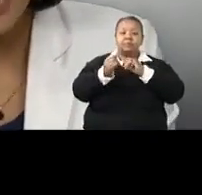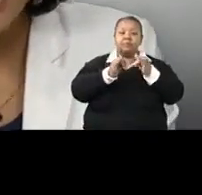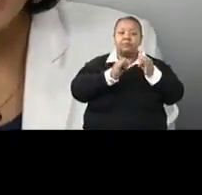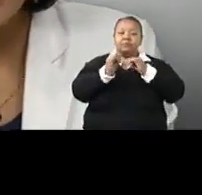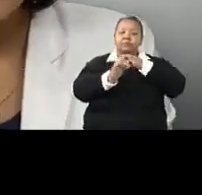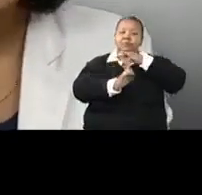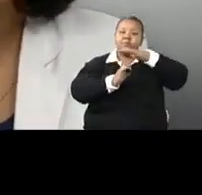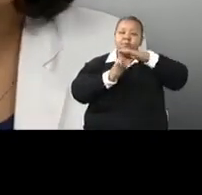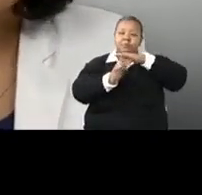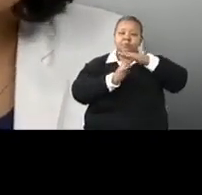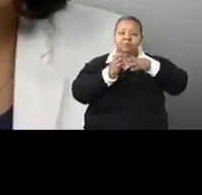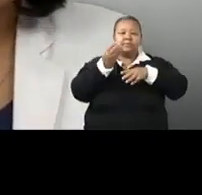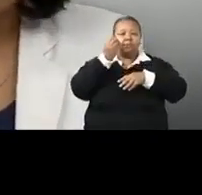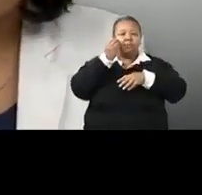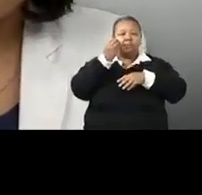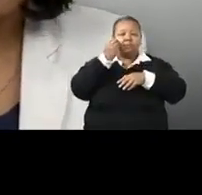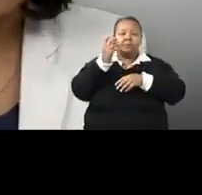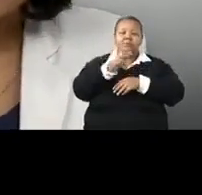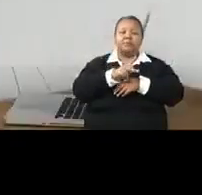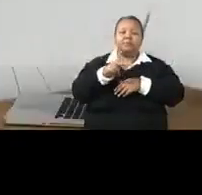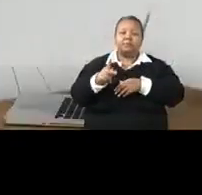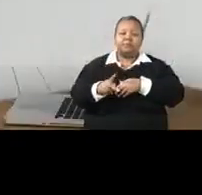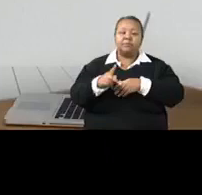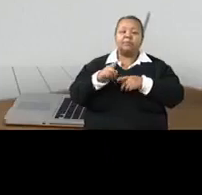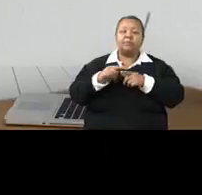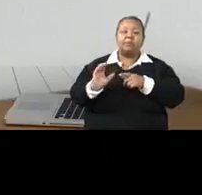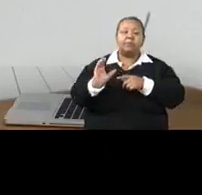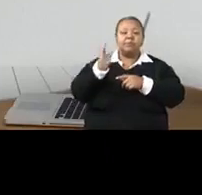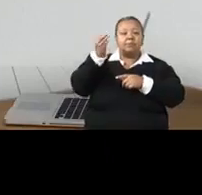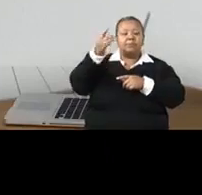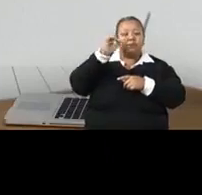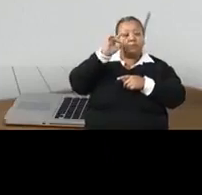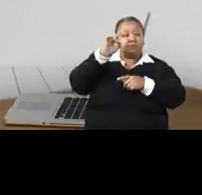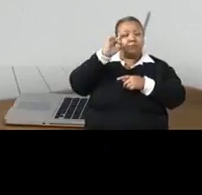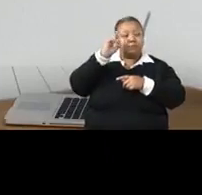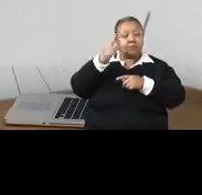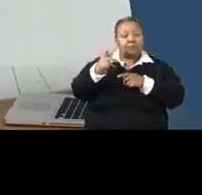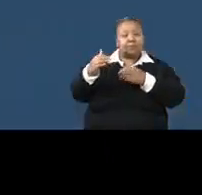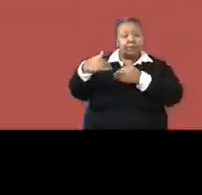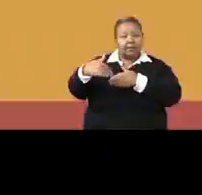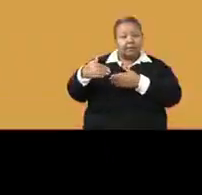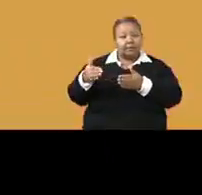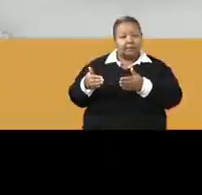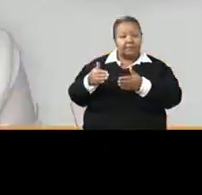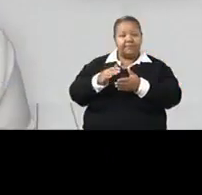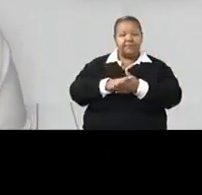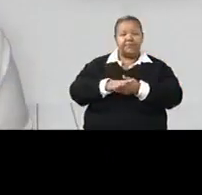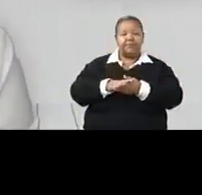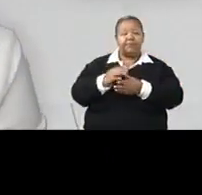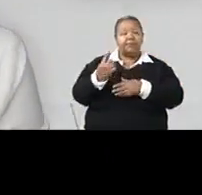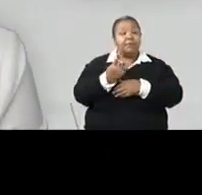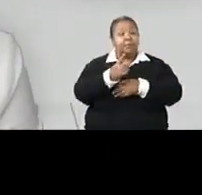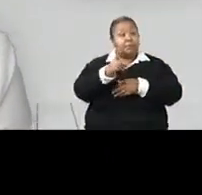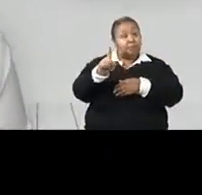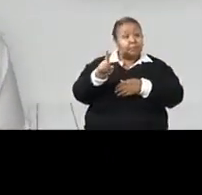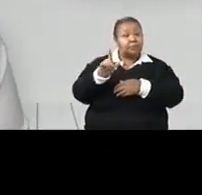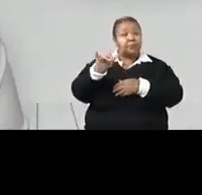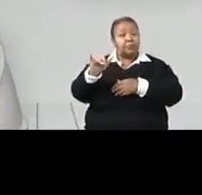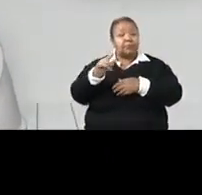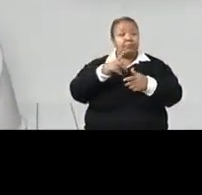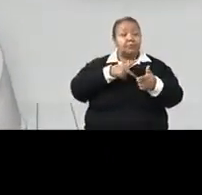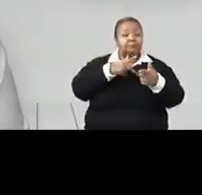informações de empresas, experiência dos professores e acontecimentos do cotidiano de sua área. E por último, você